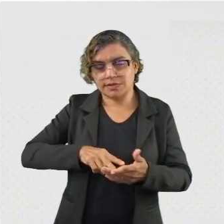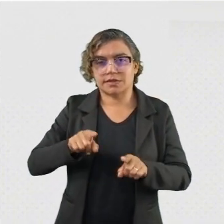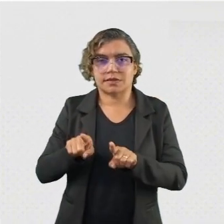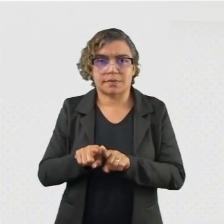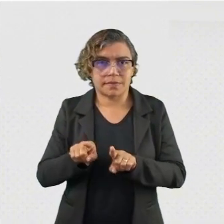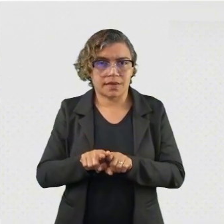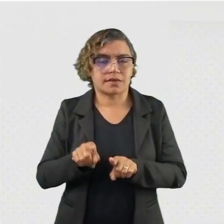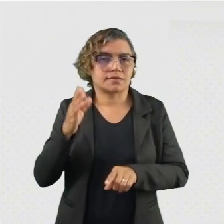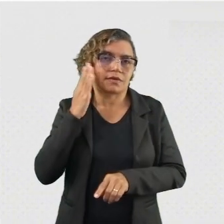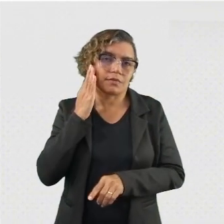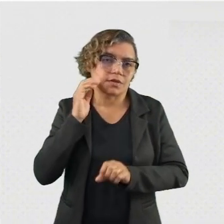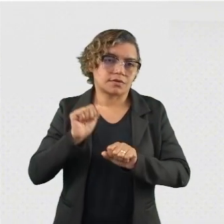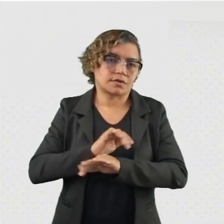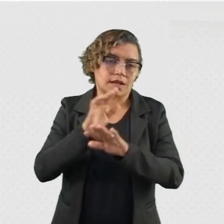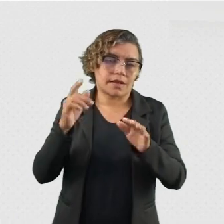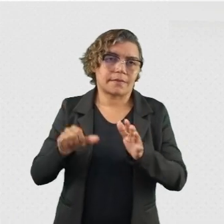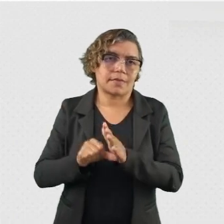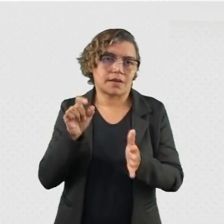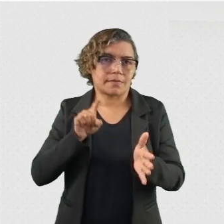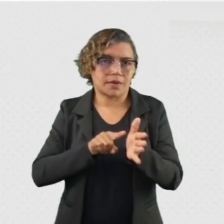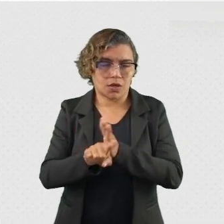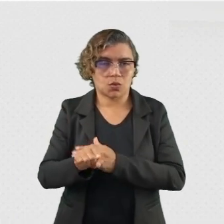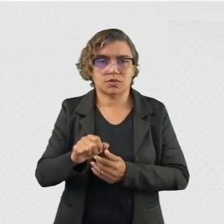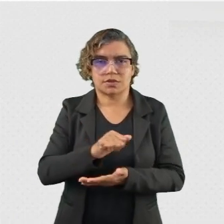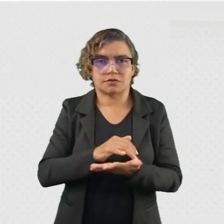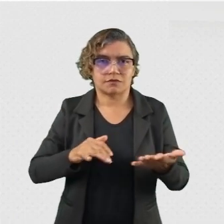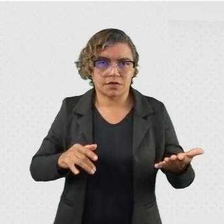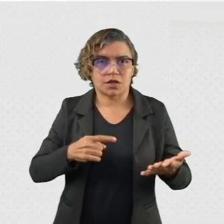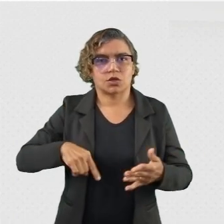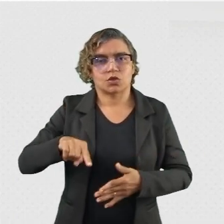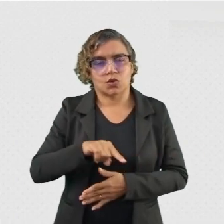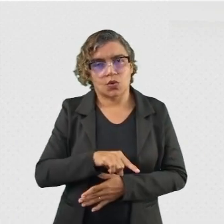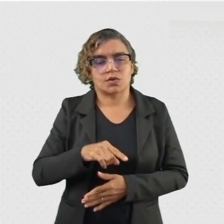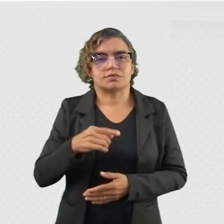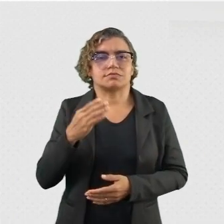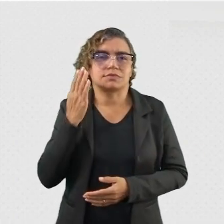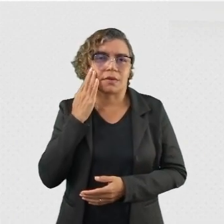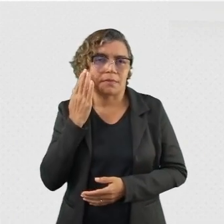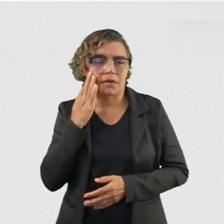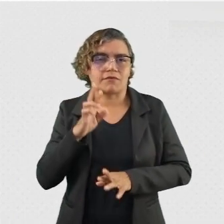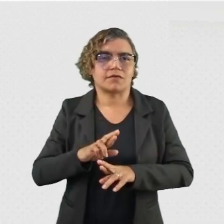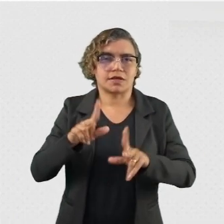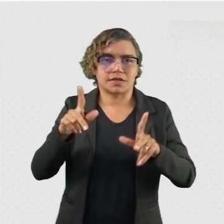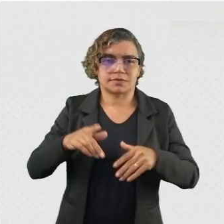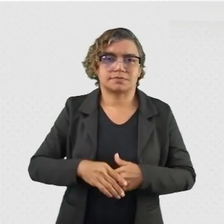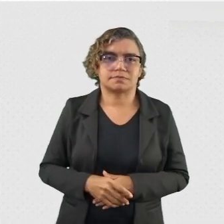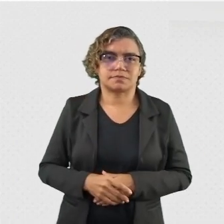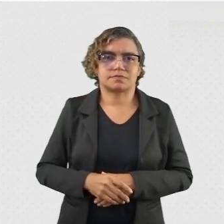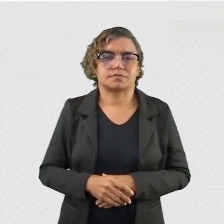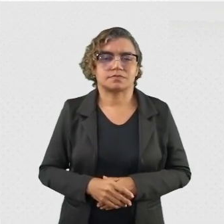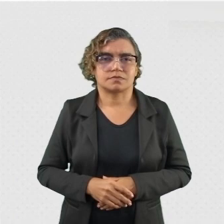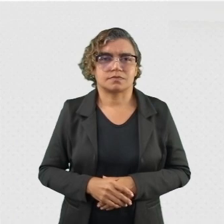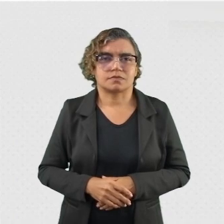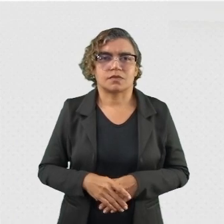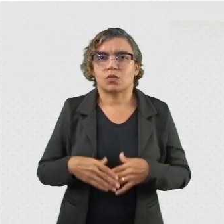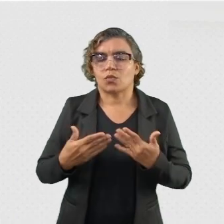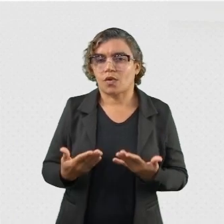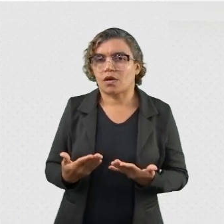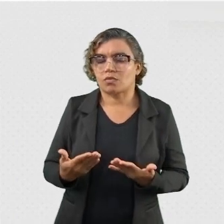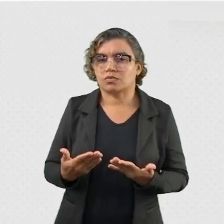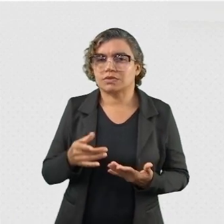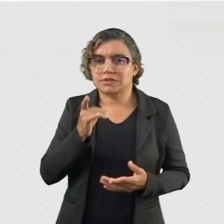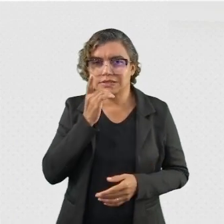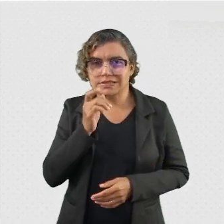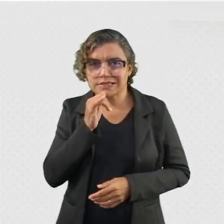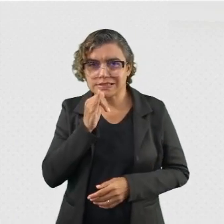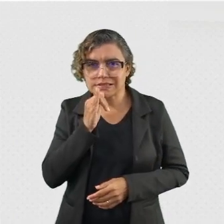interpretação. Primeira pergunta, né? Um exercício para a gente demonstrar esse tipo de diferença. O que o diálogo entre Liam